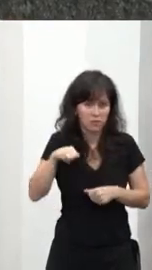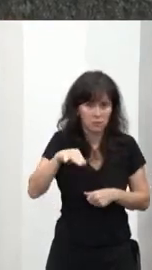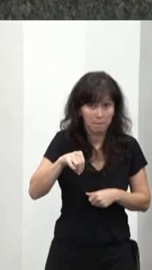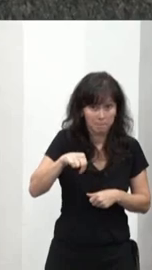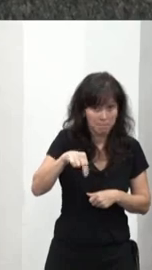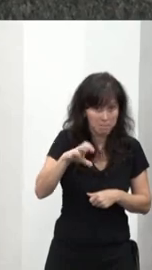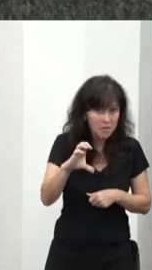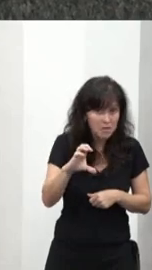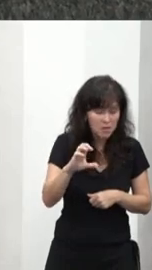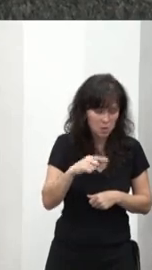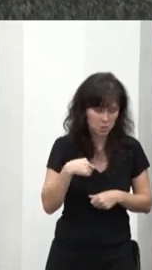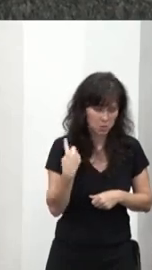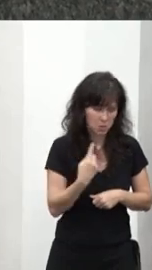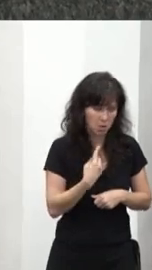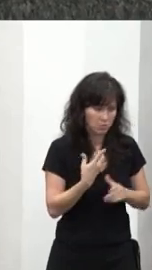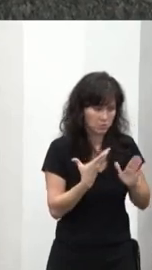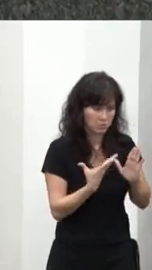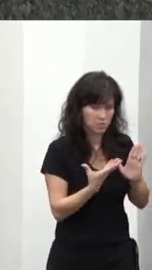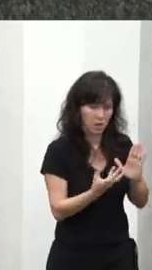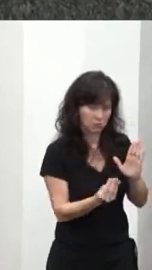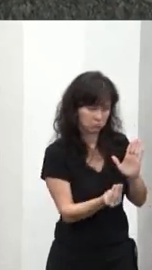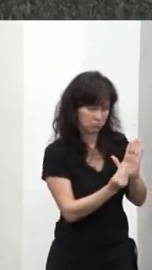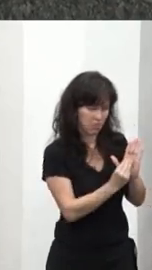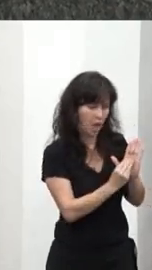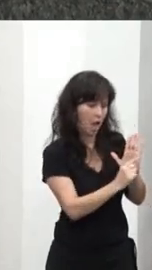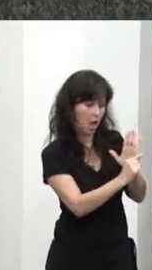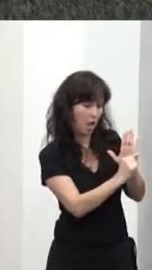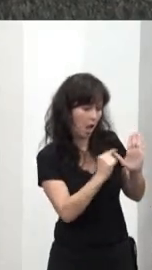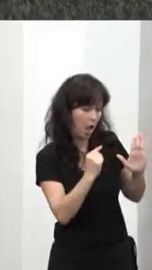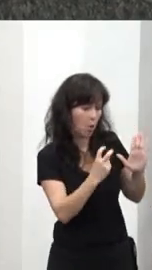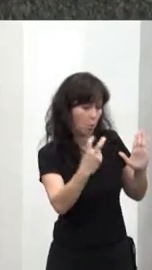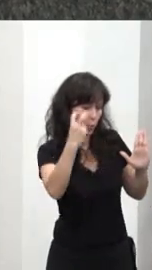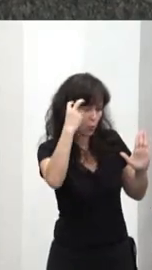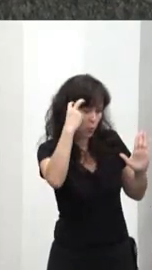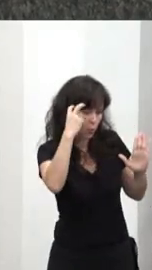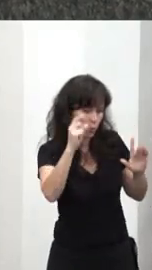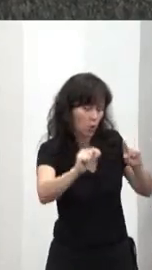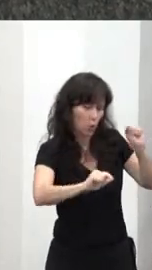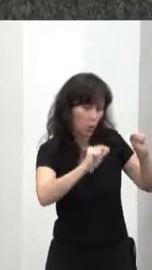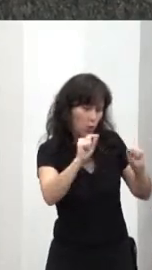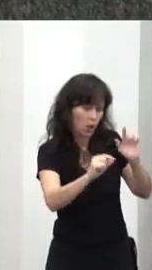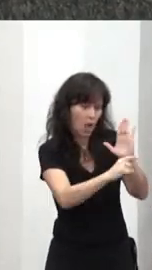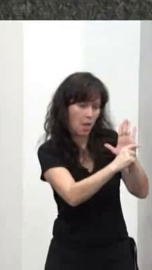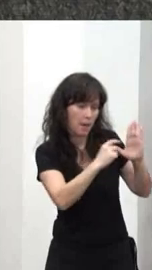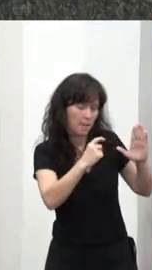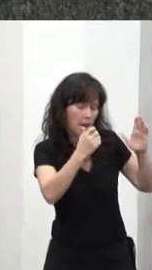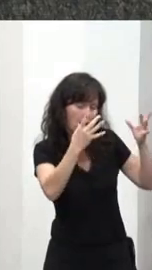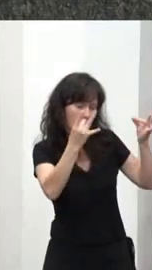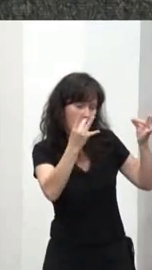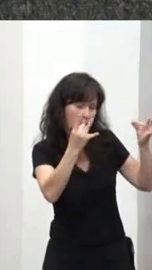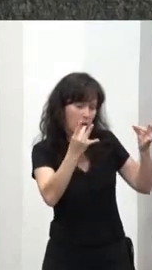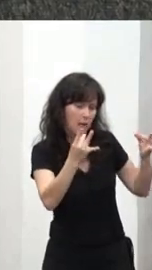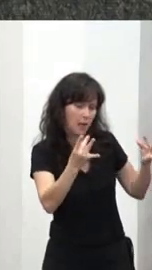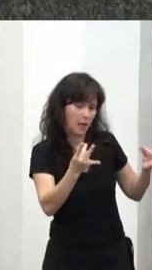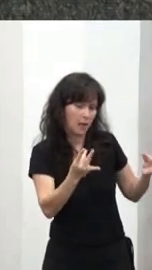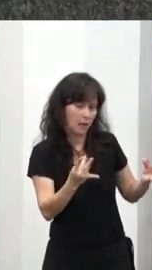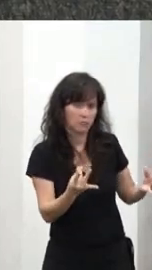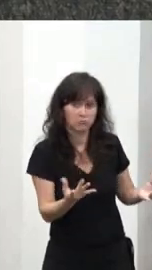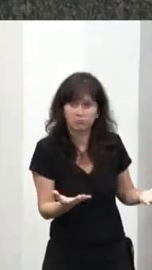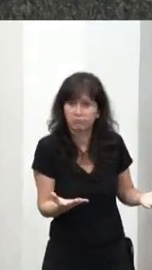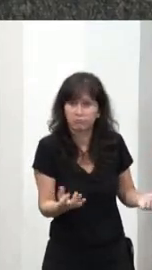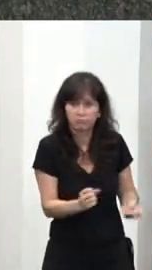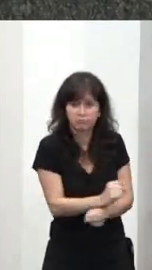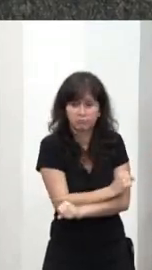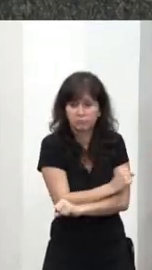pretensão de fazer um artigo lá dizendo olha se considera como cultura e fazer uma lista lá exaustiva porque não vai dar certo né